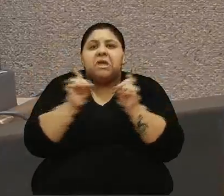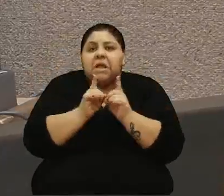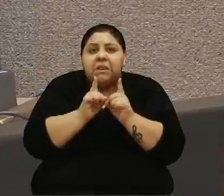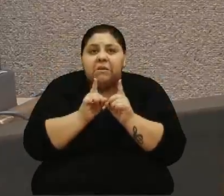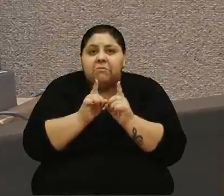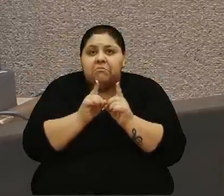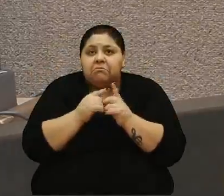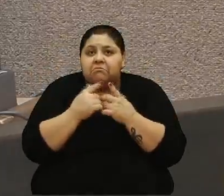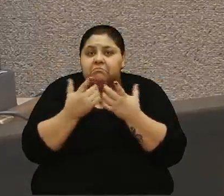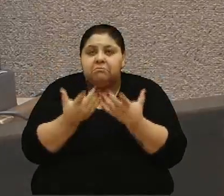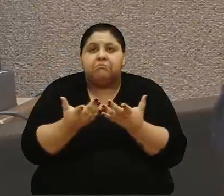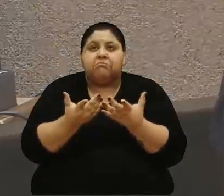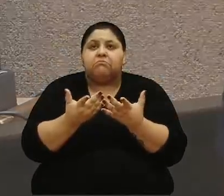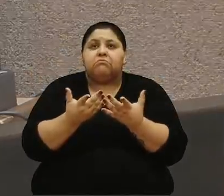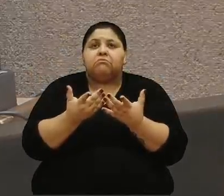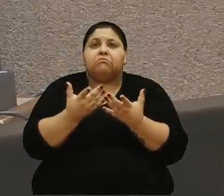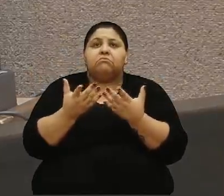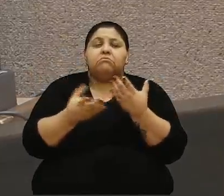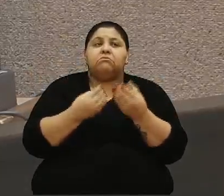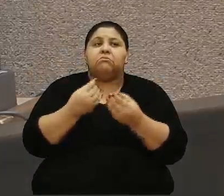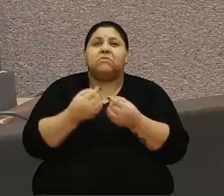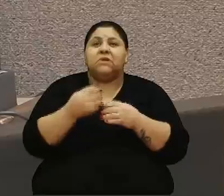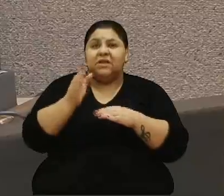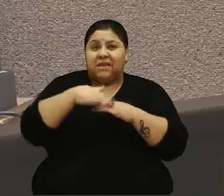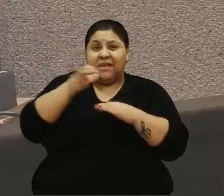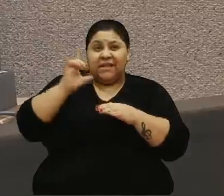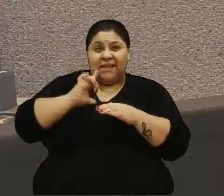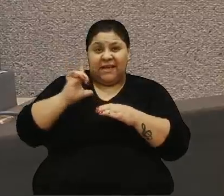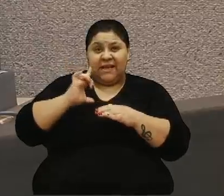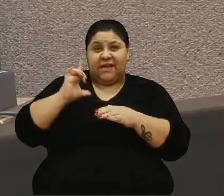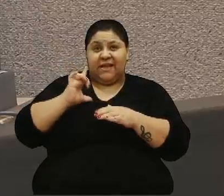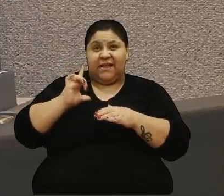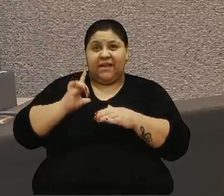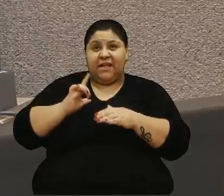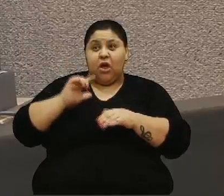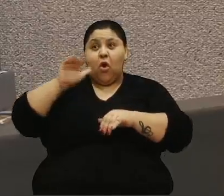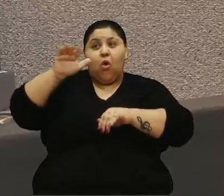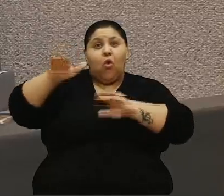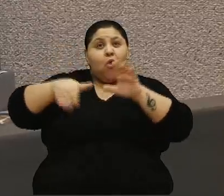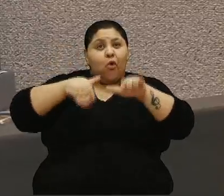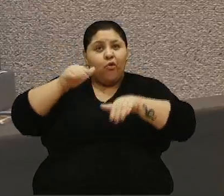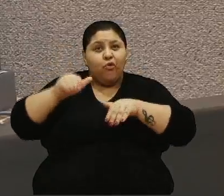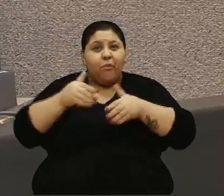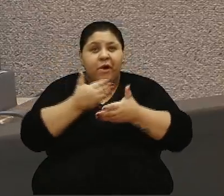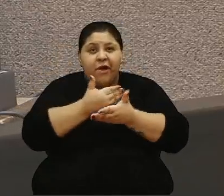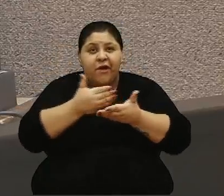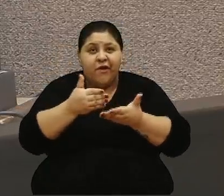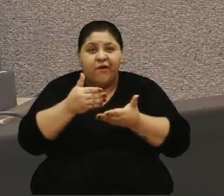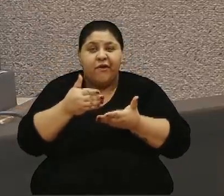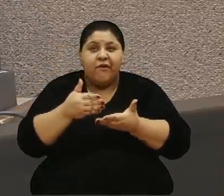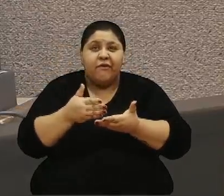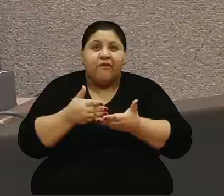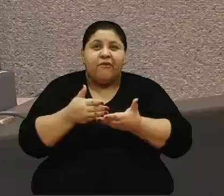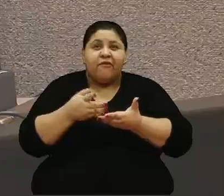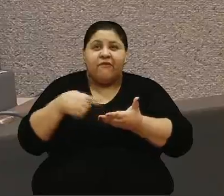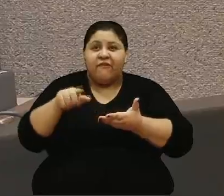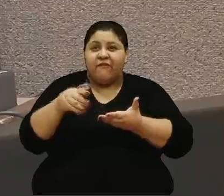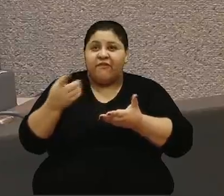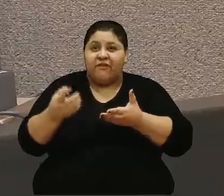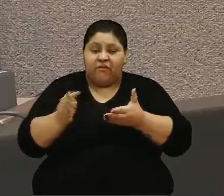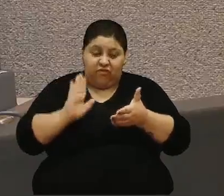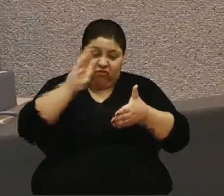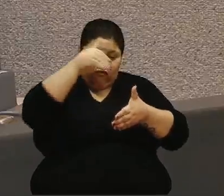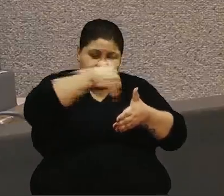né? Apequenada em modo de dizer assim, por mais que tenha vindo um convite para a abertura, quando a gente vota